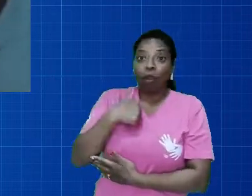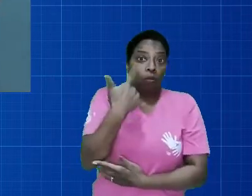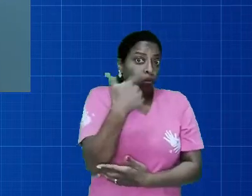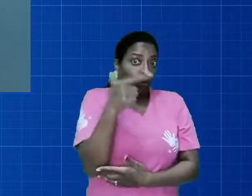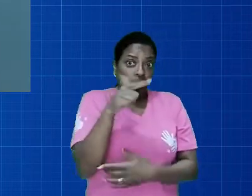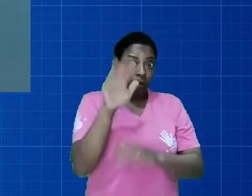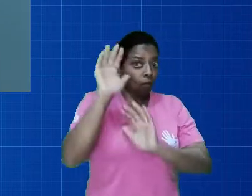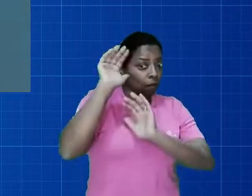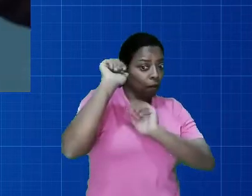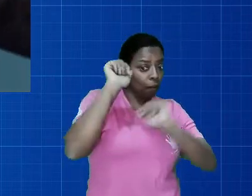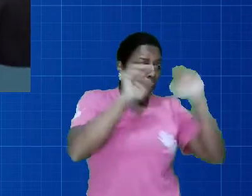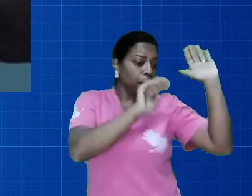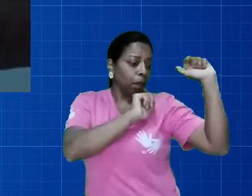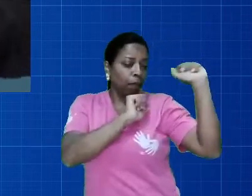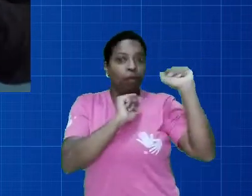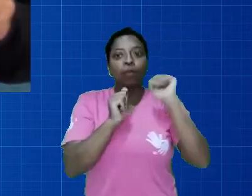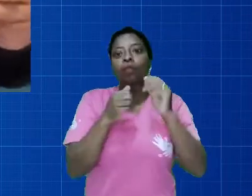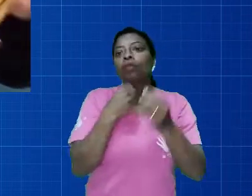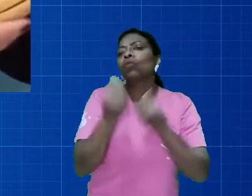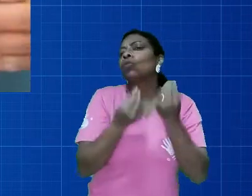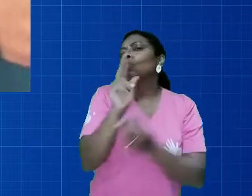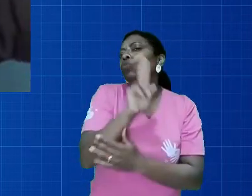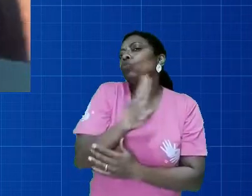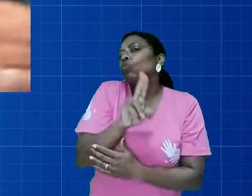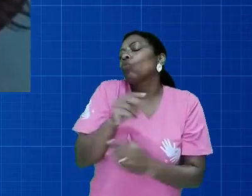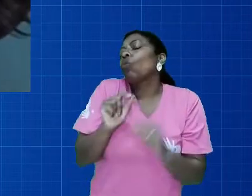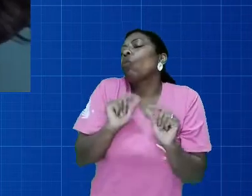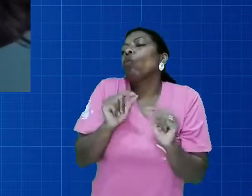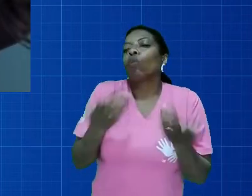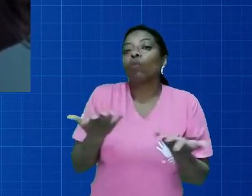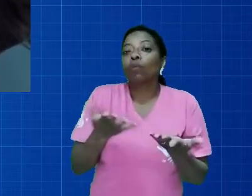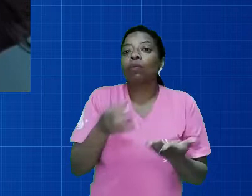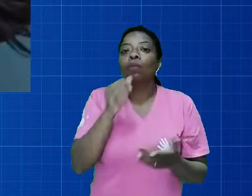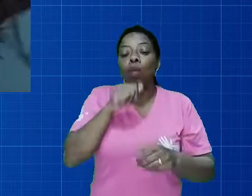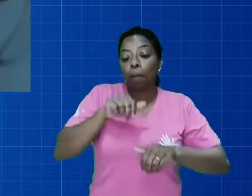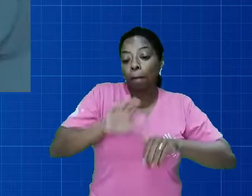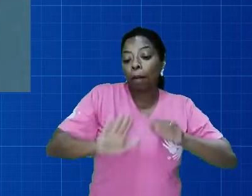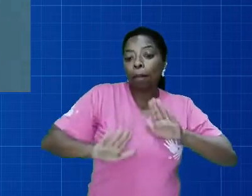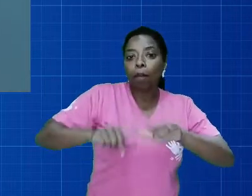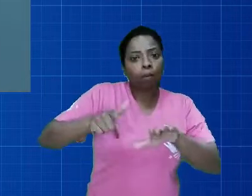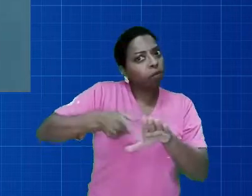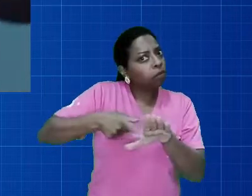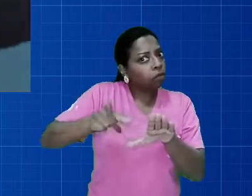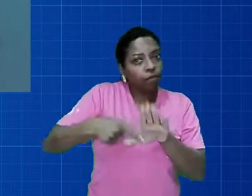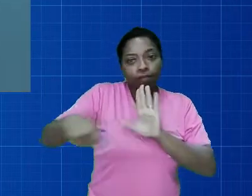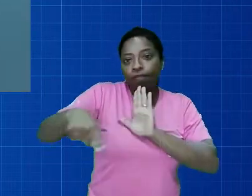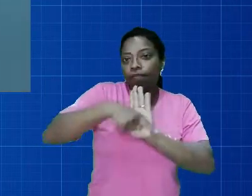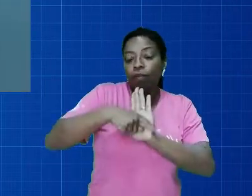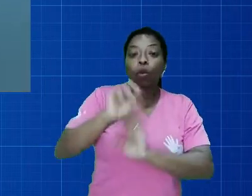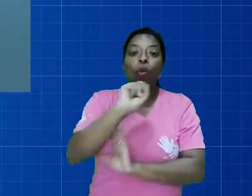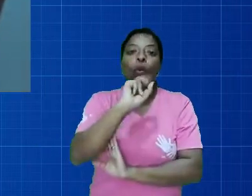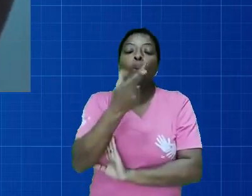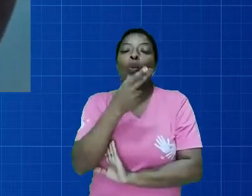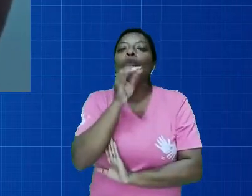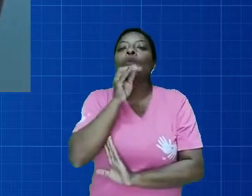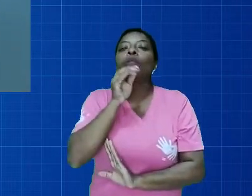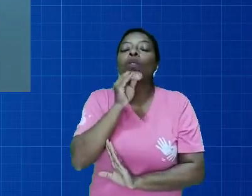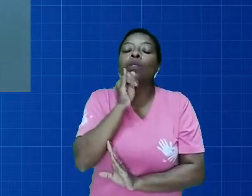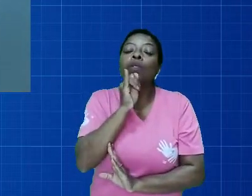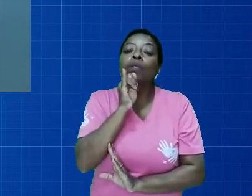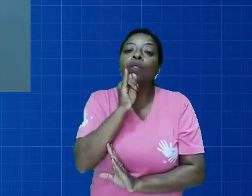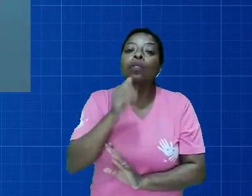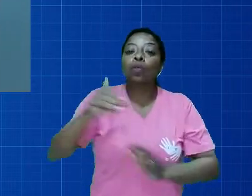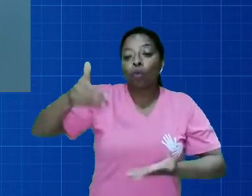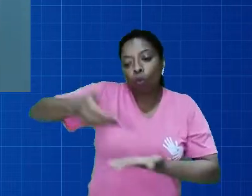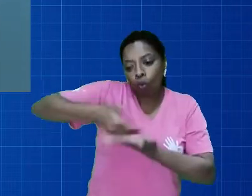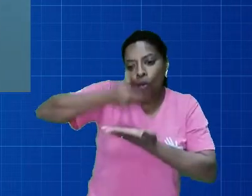castanhola, será que eu posso usar outra coisa? Pode. Eu posso usar a própria passada da criança ou posso juntar duas colheres e bater